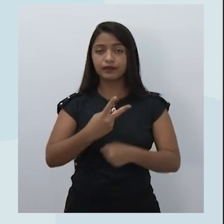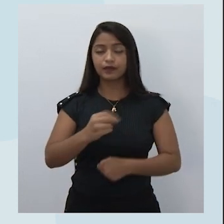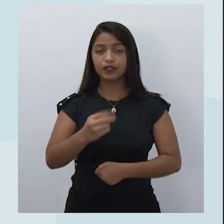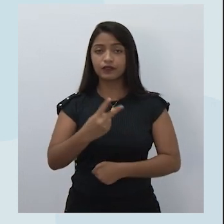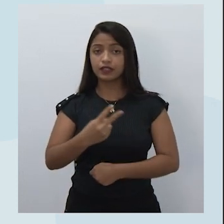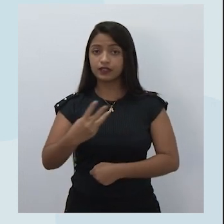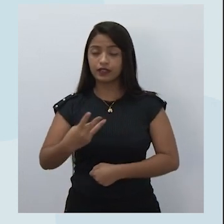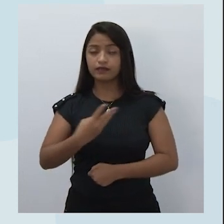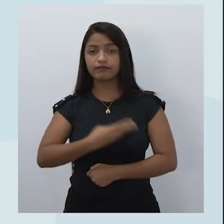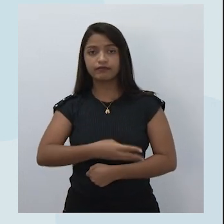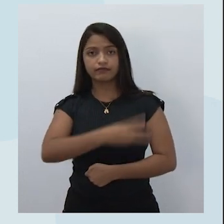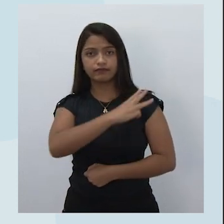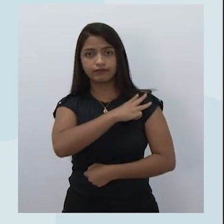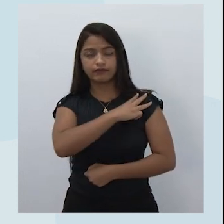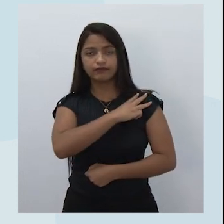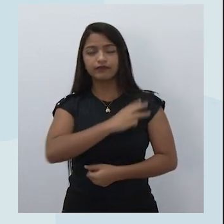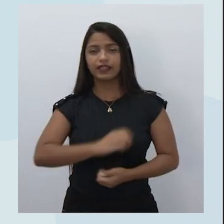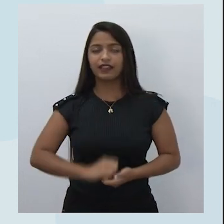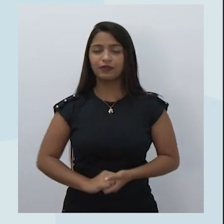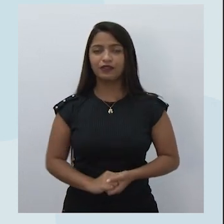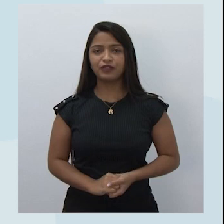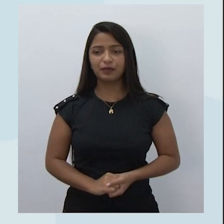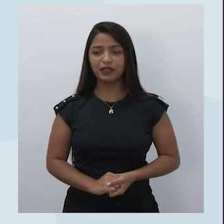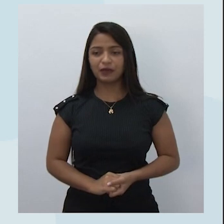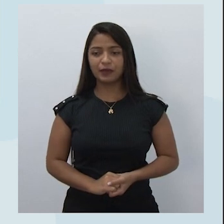terceira série.